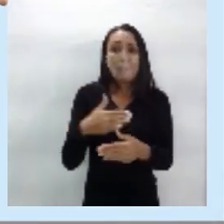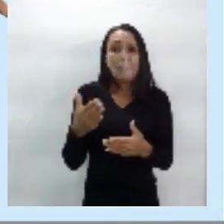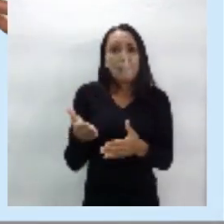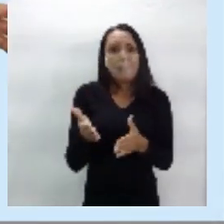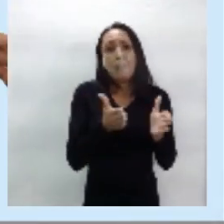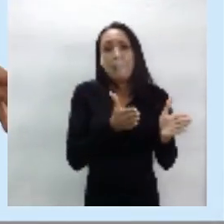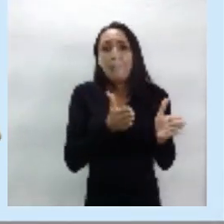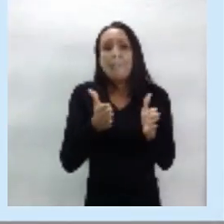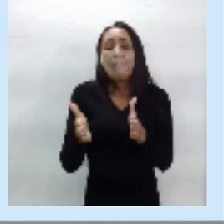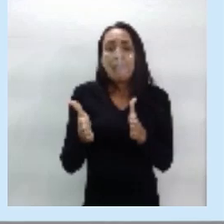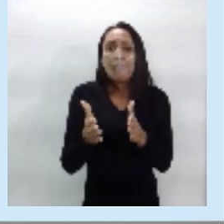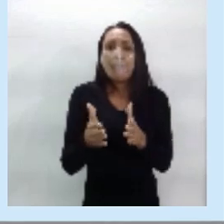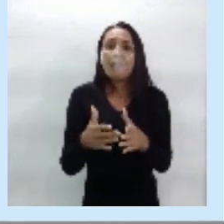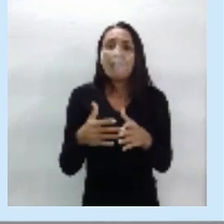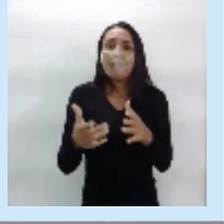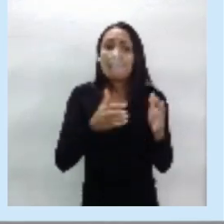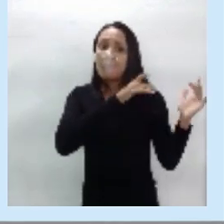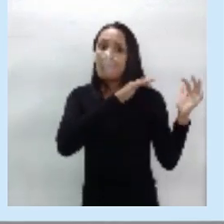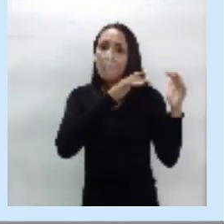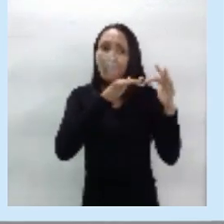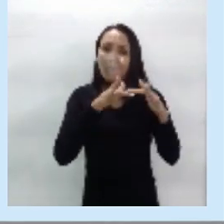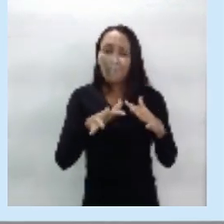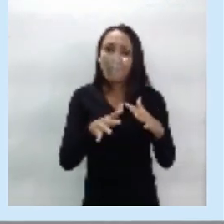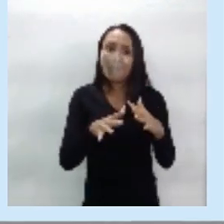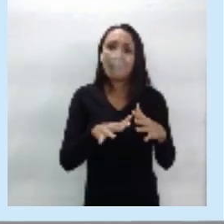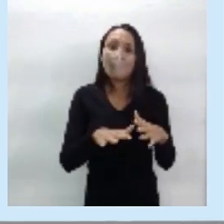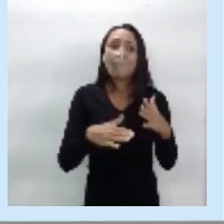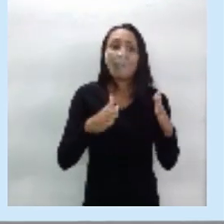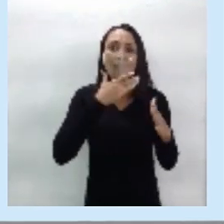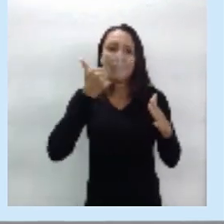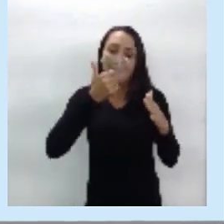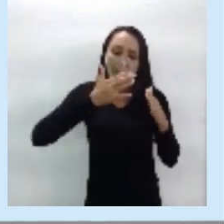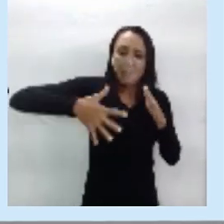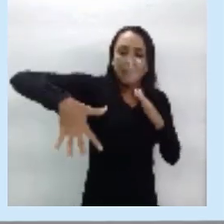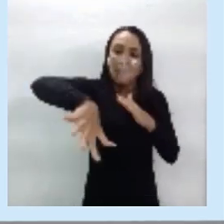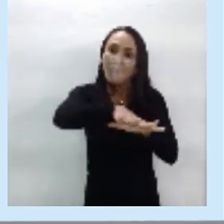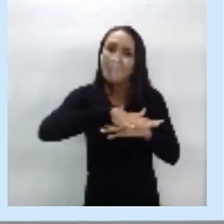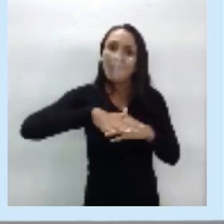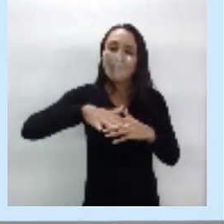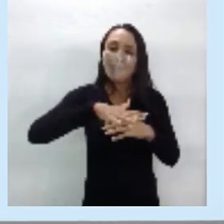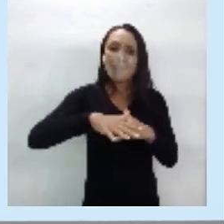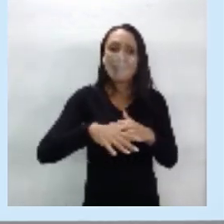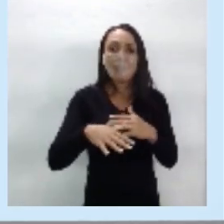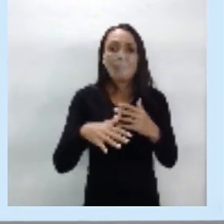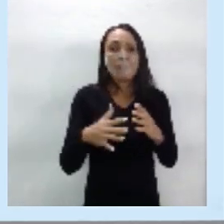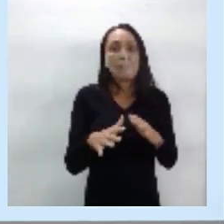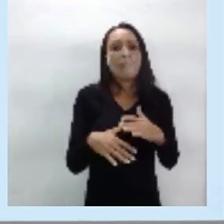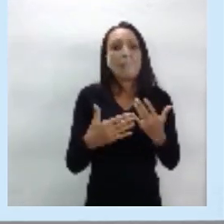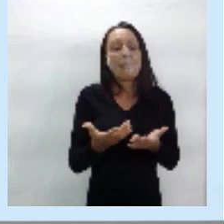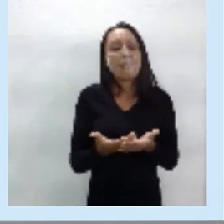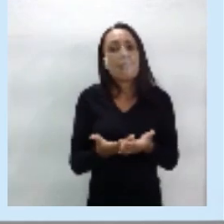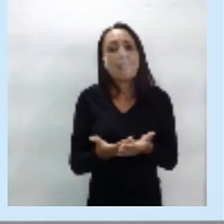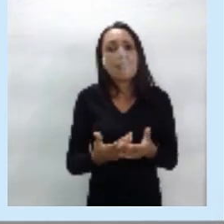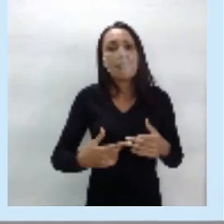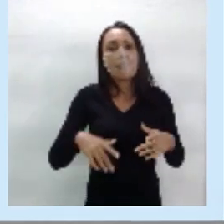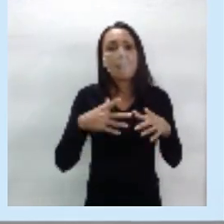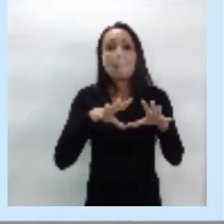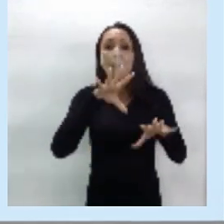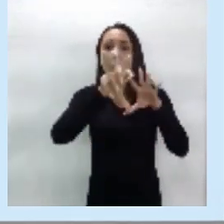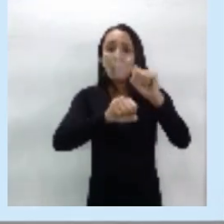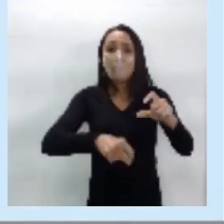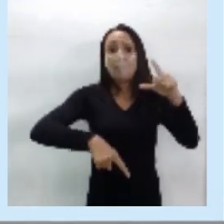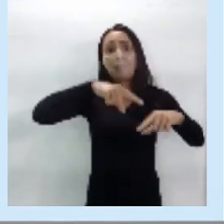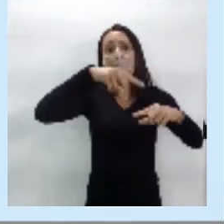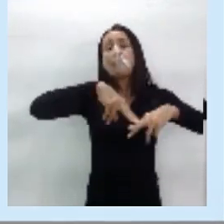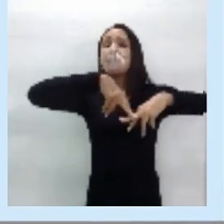né, nas colônias, a qual eles conquistavam novos territórios e eles implantavam através de busca de